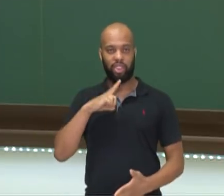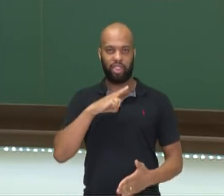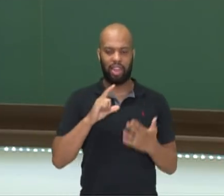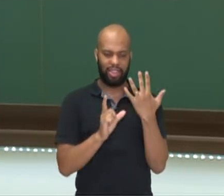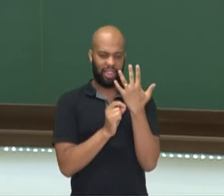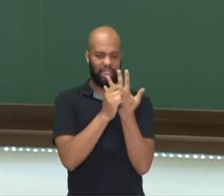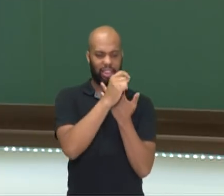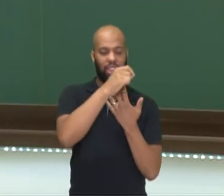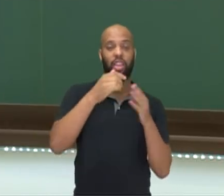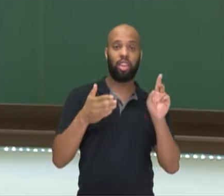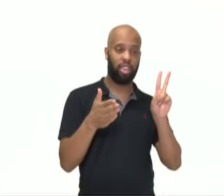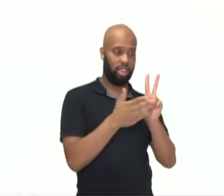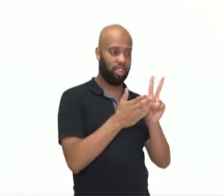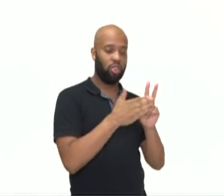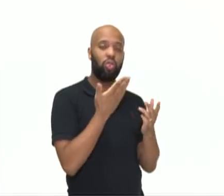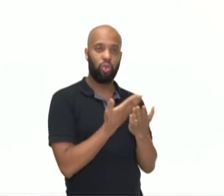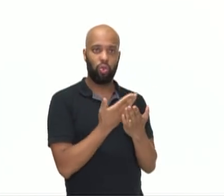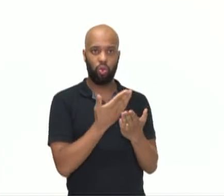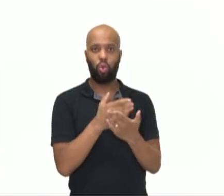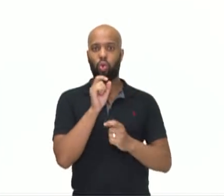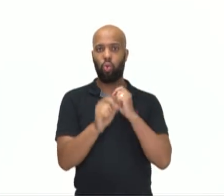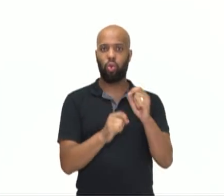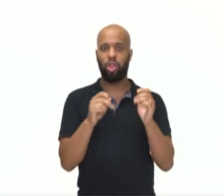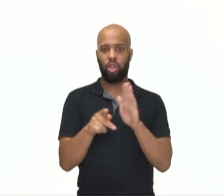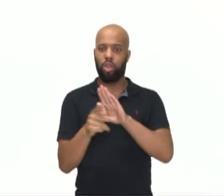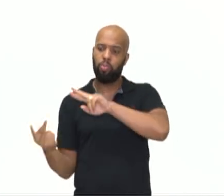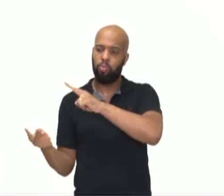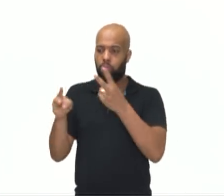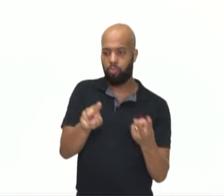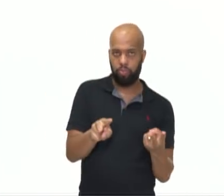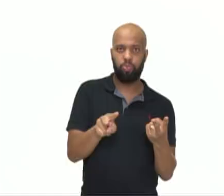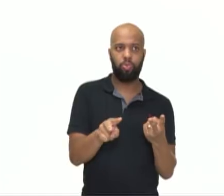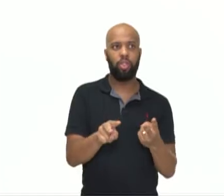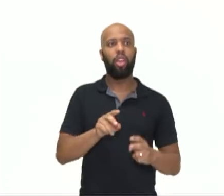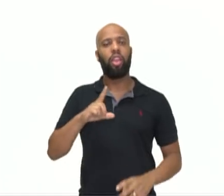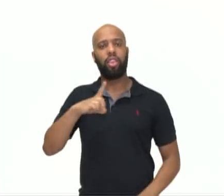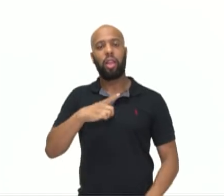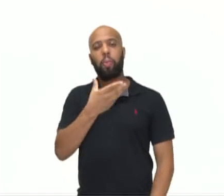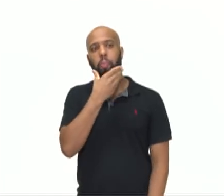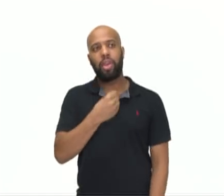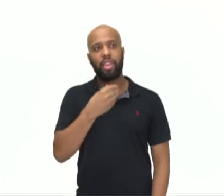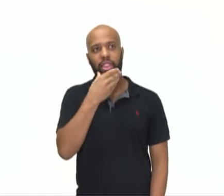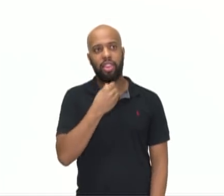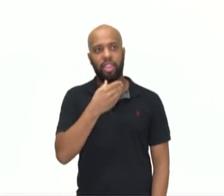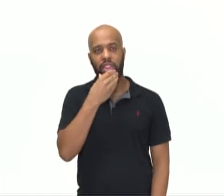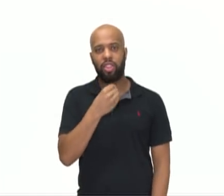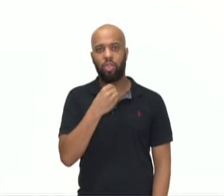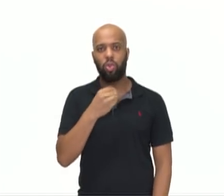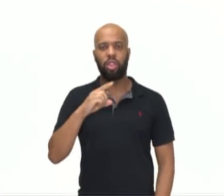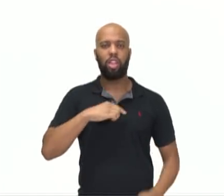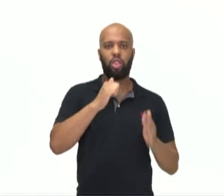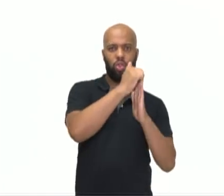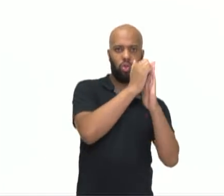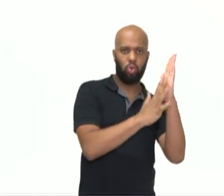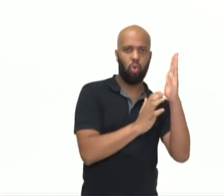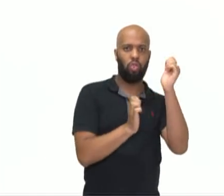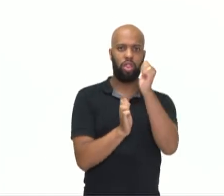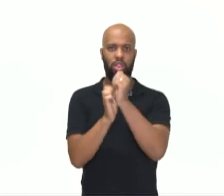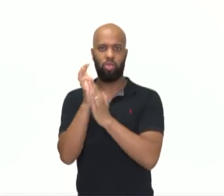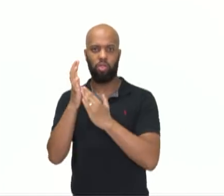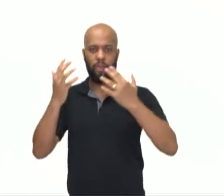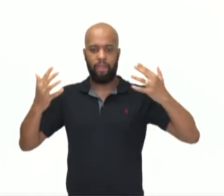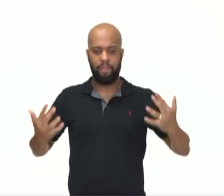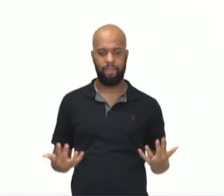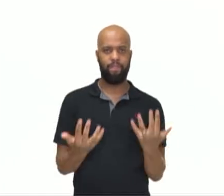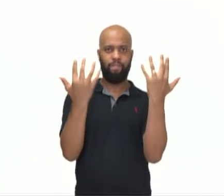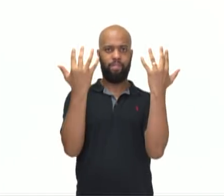ritual indígena que nós estudamos, é um rito de passagem indígena, em que os meninos colocam nas mãos luvas de palha e